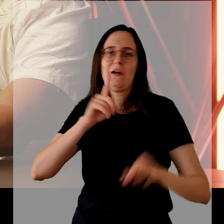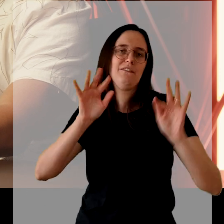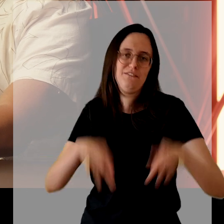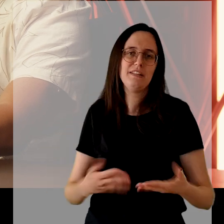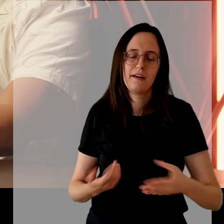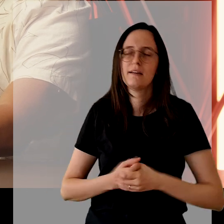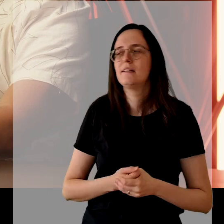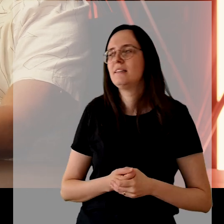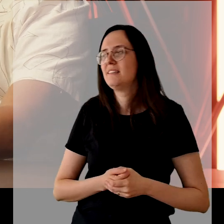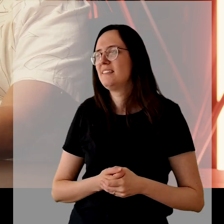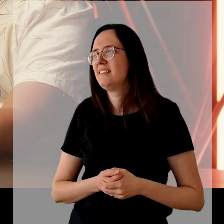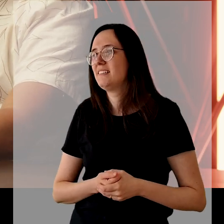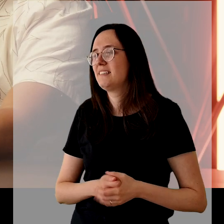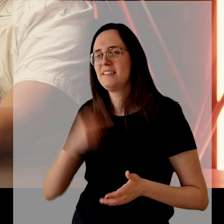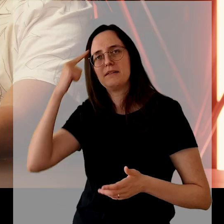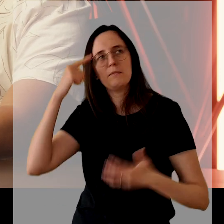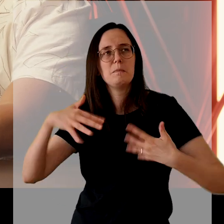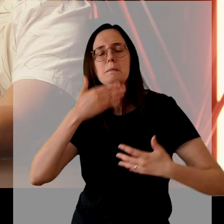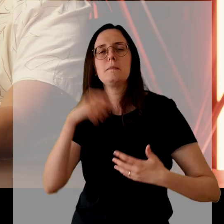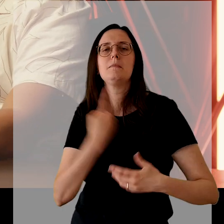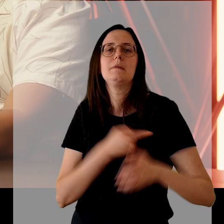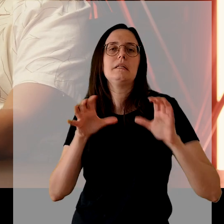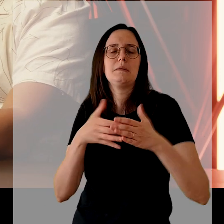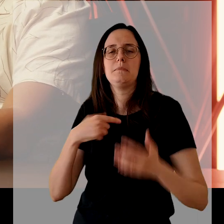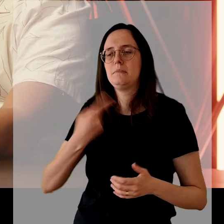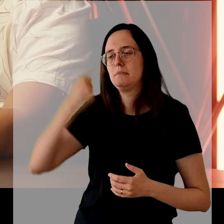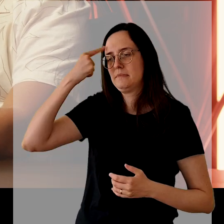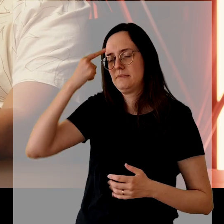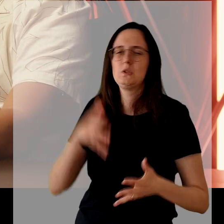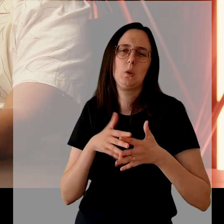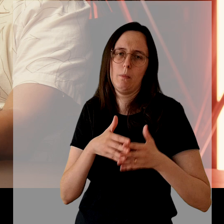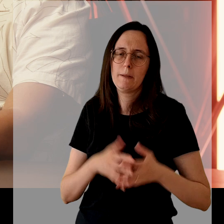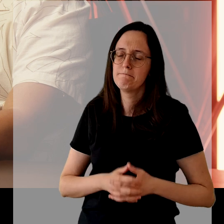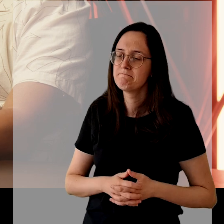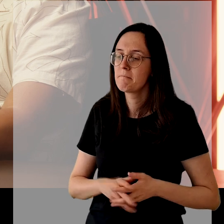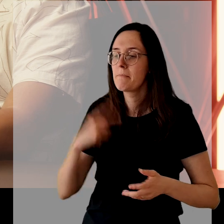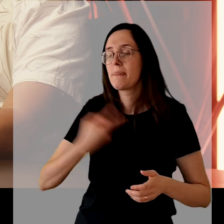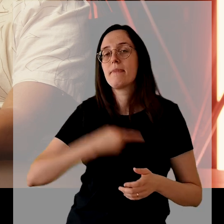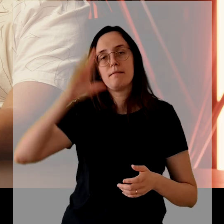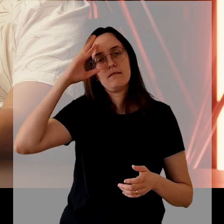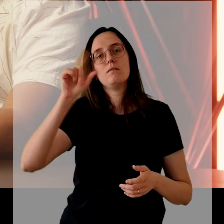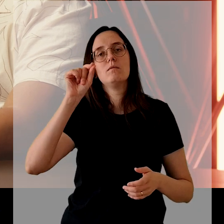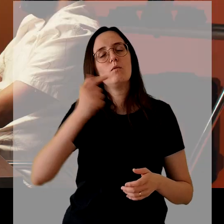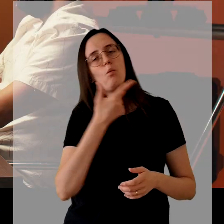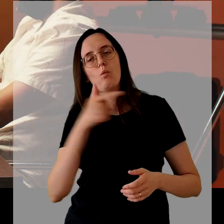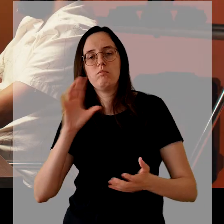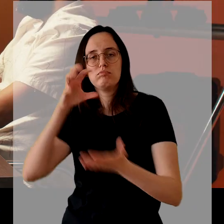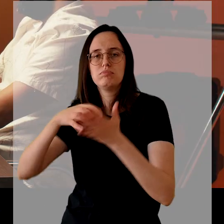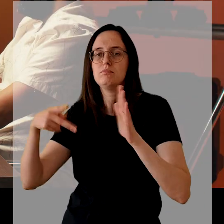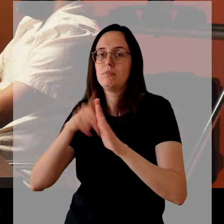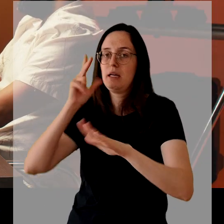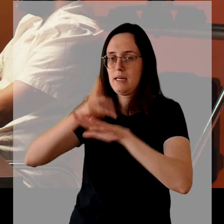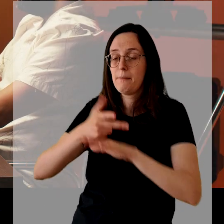chegasse no fim. Tipo assim, a gente falou, vamos fazer uma reunião de equipe e a gente falou, putz, tá complicado. E aí a gente resolveu abrir uma segunda